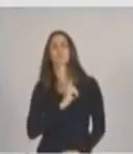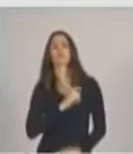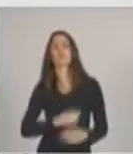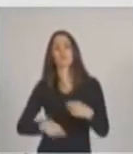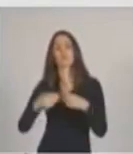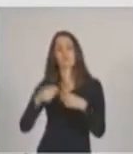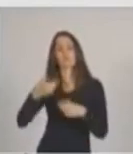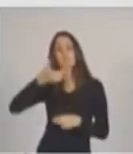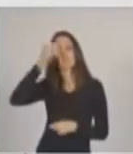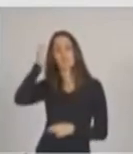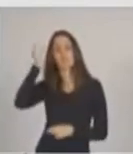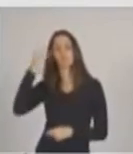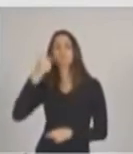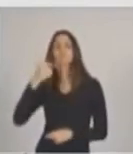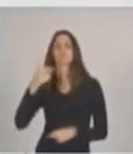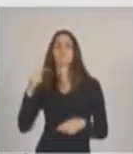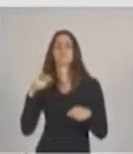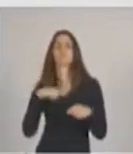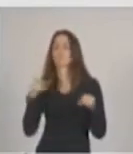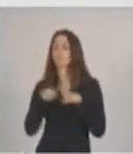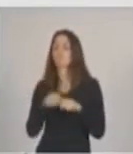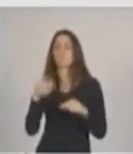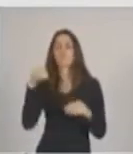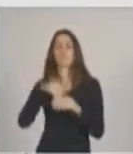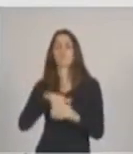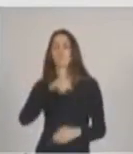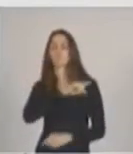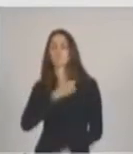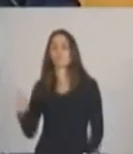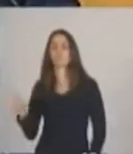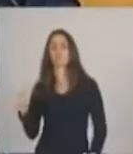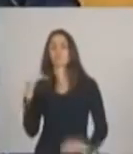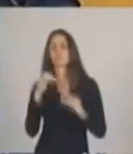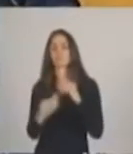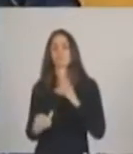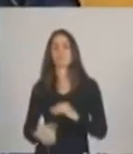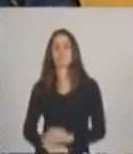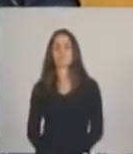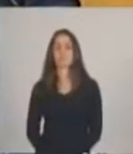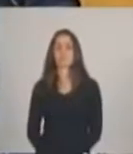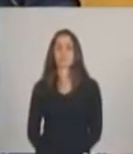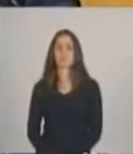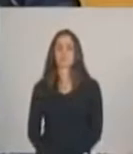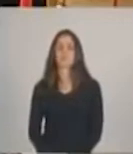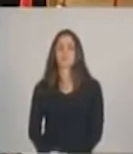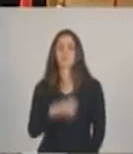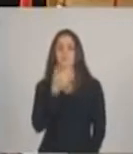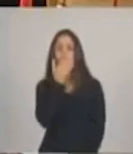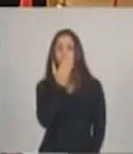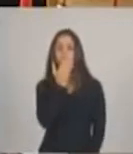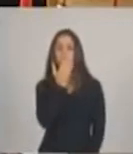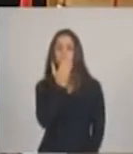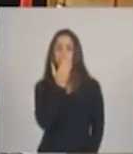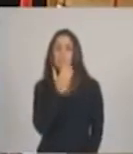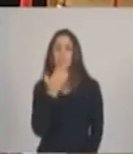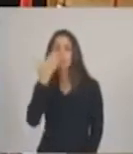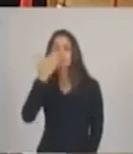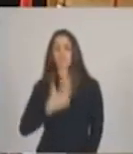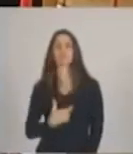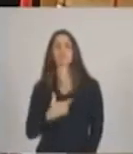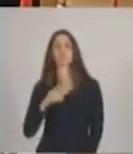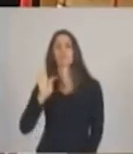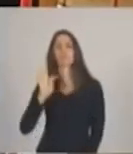Hércules. Deputado Torino Marques. Eu quero, senhor presidente Eric Musso, parabenizar o projeto de lei do